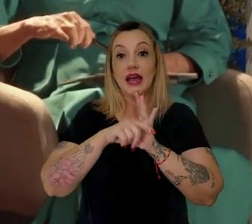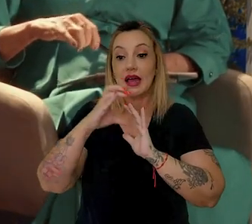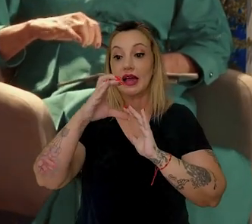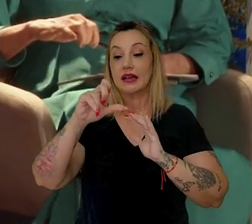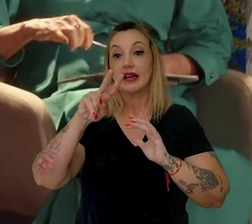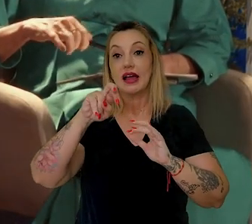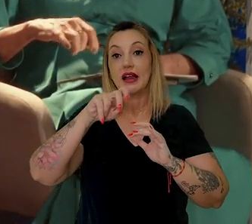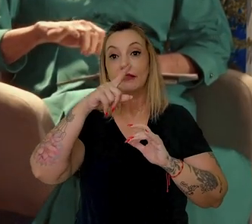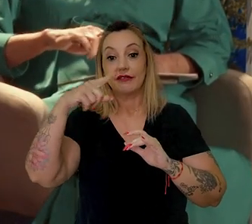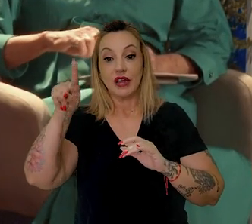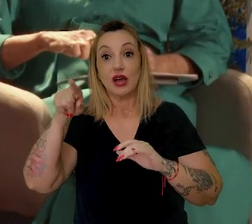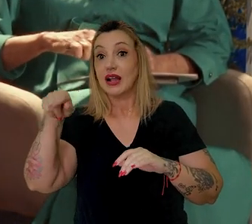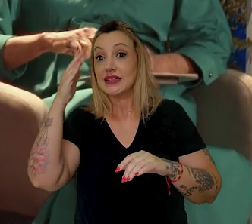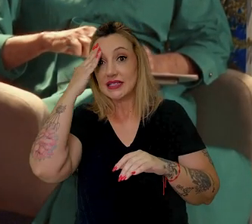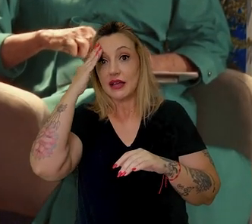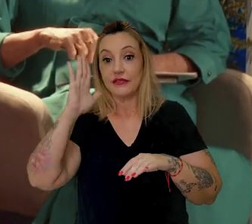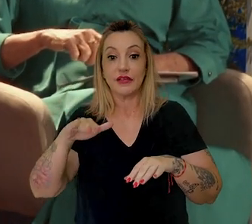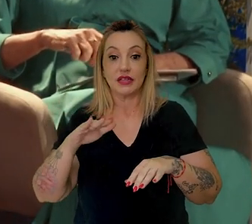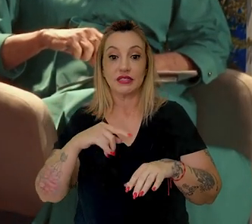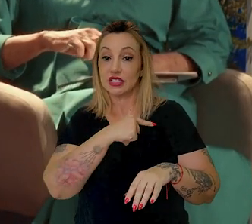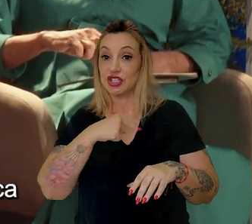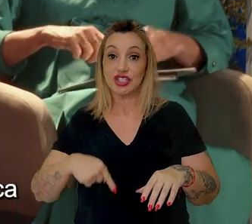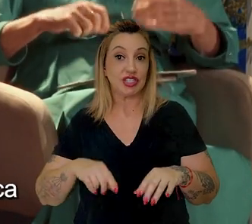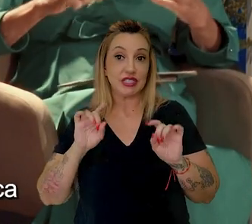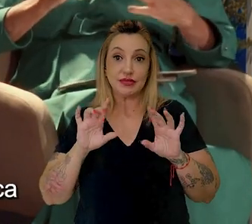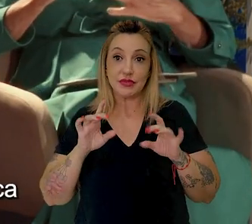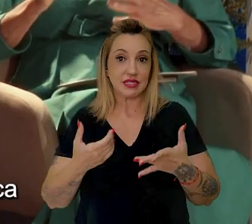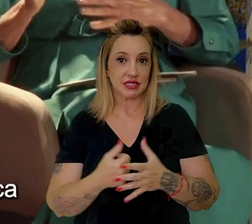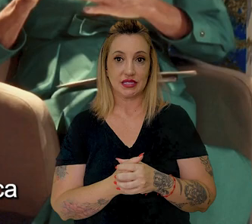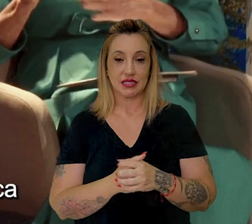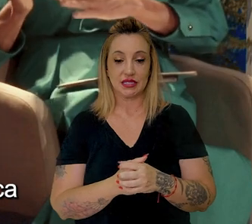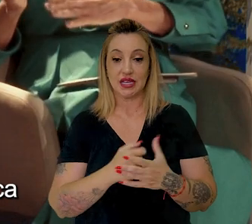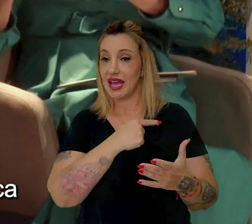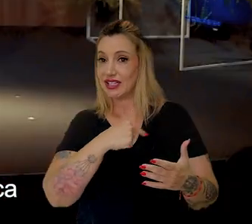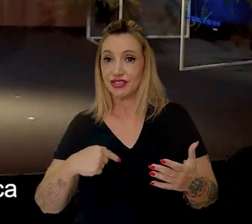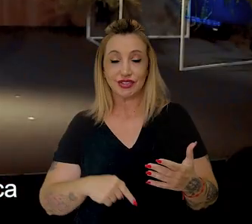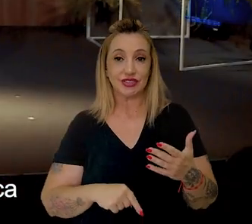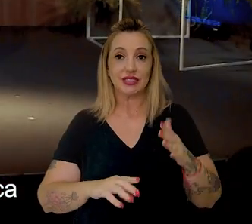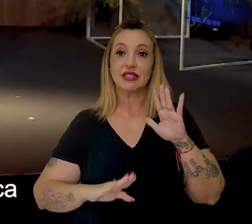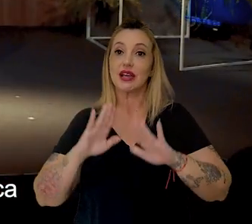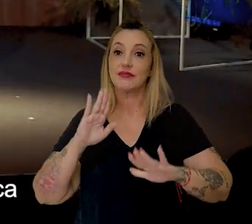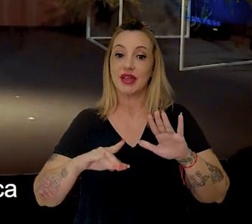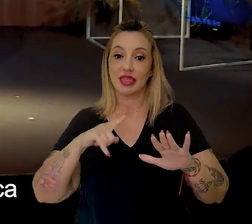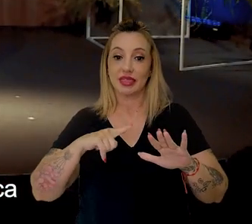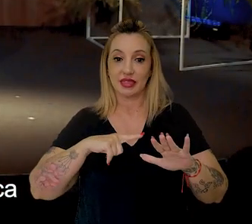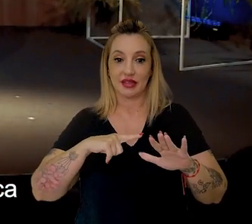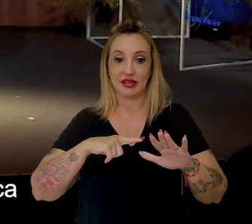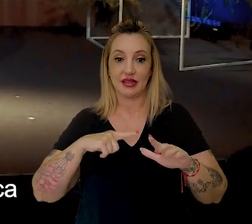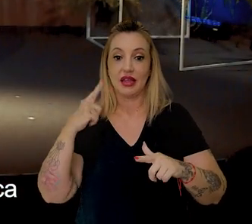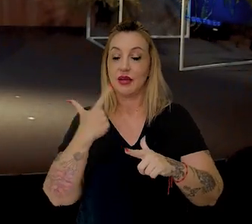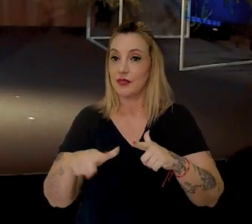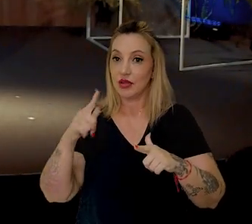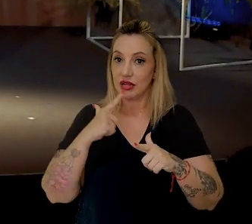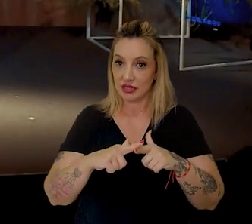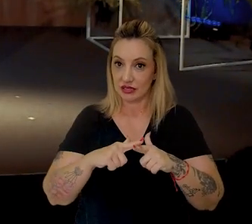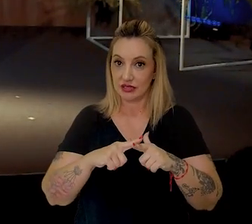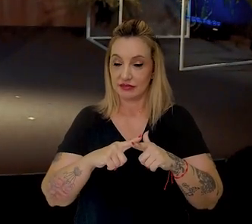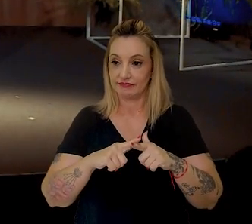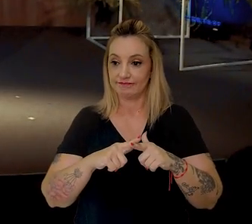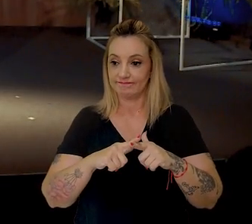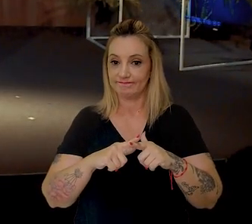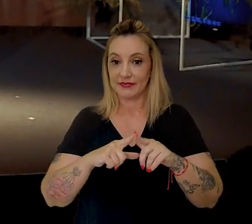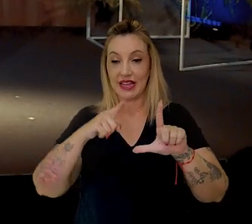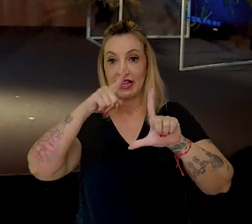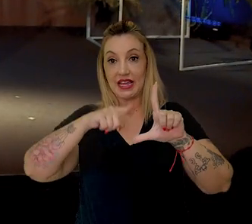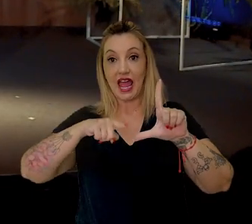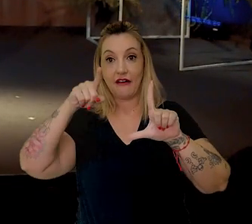carvão é o que eles sabem fazer China é um caso específico mas a China a China apesar de ter toda essa problemática que a gente viu naquele